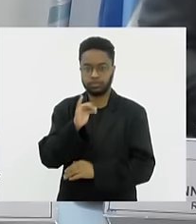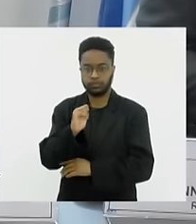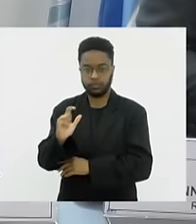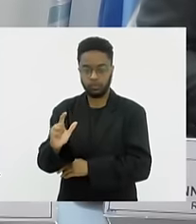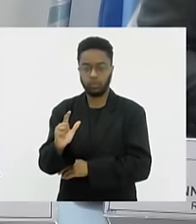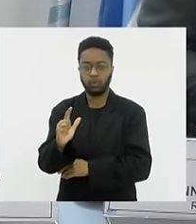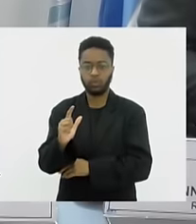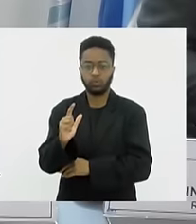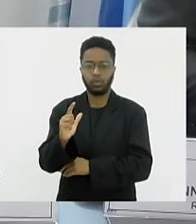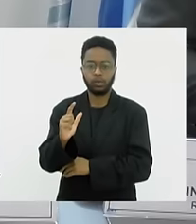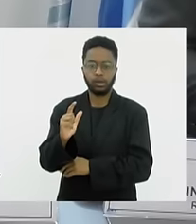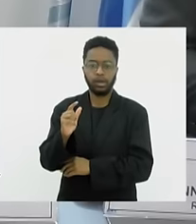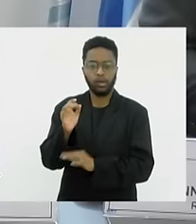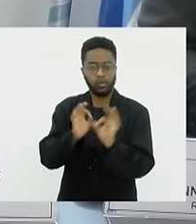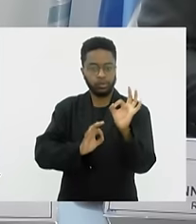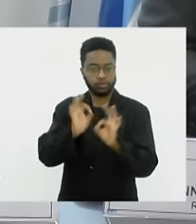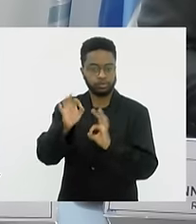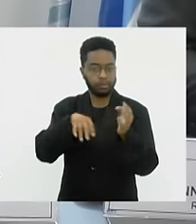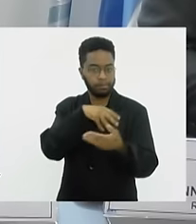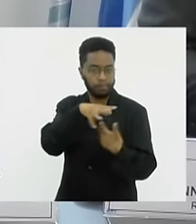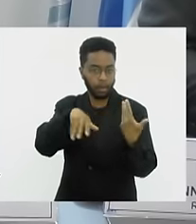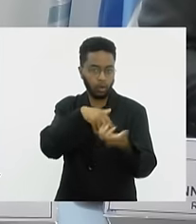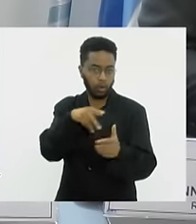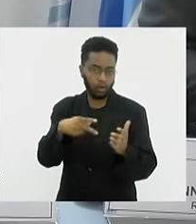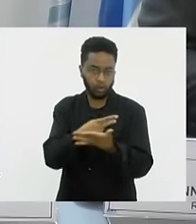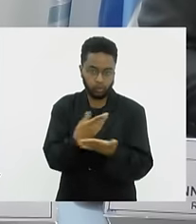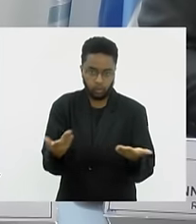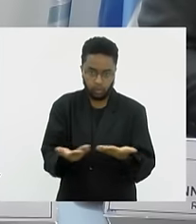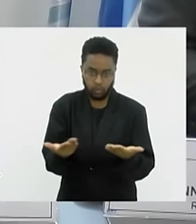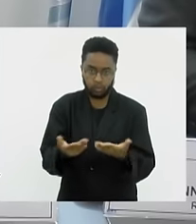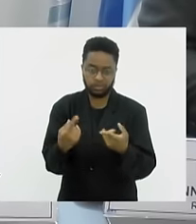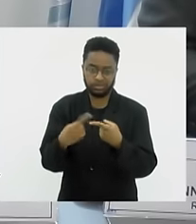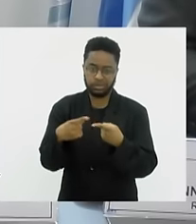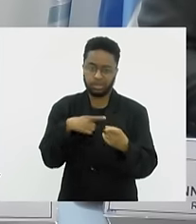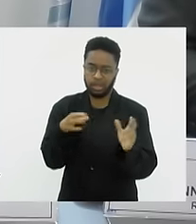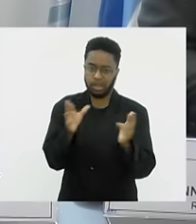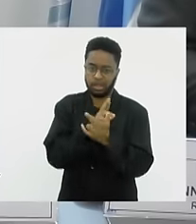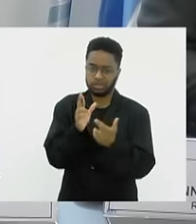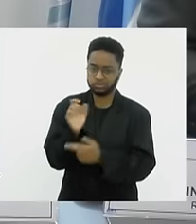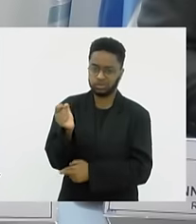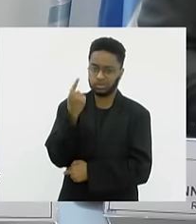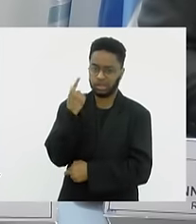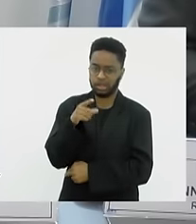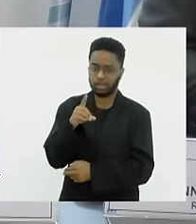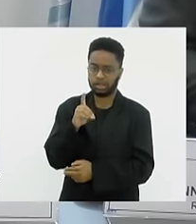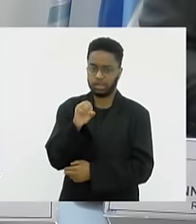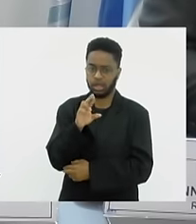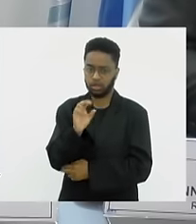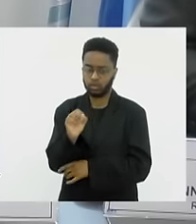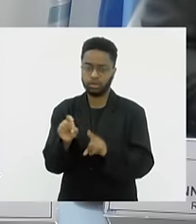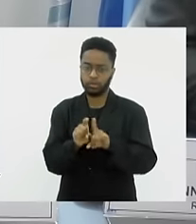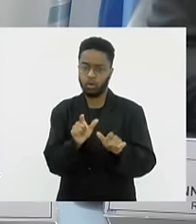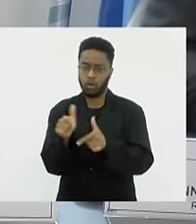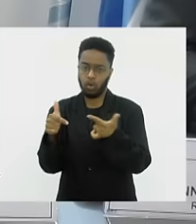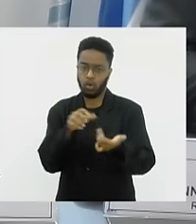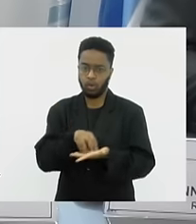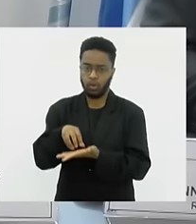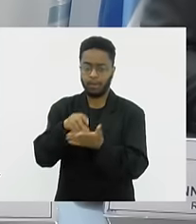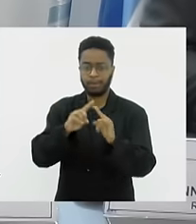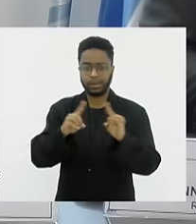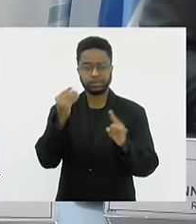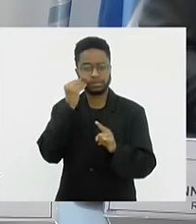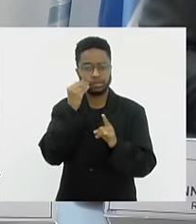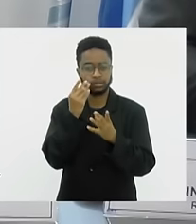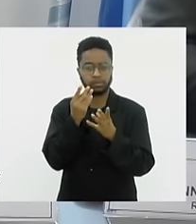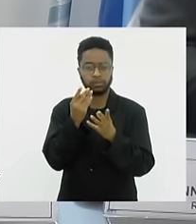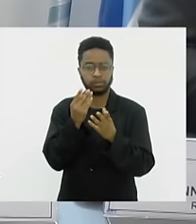dessa bagunça que existe hoje, nessa relação esquisita entre Detro e os outros órgãos. Mas para esgotar em relação ao